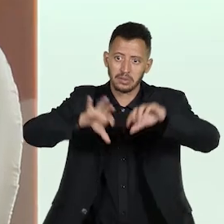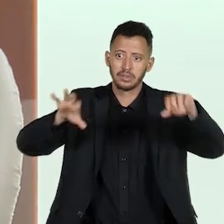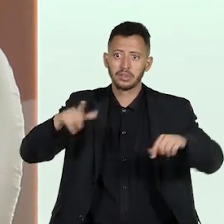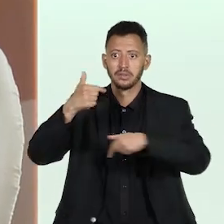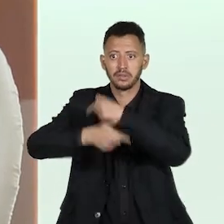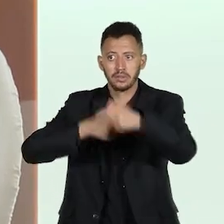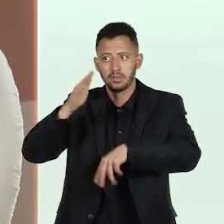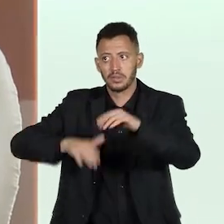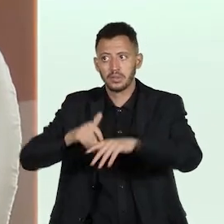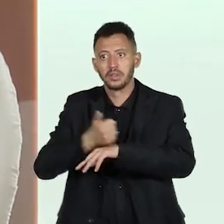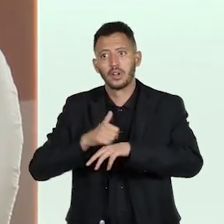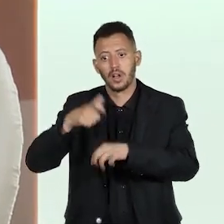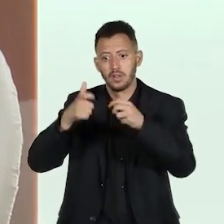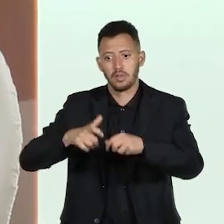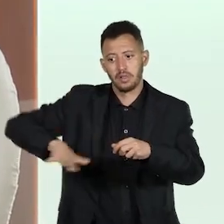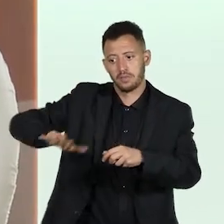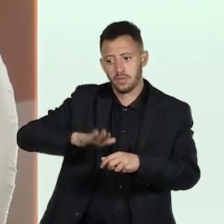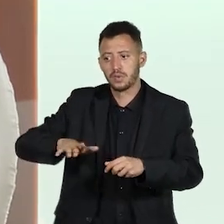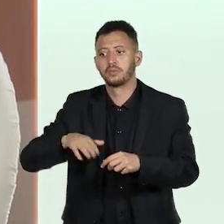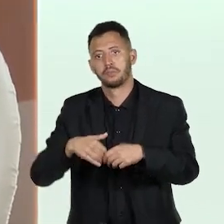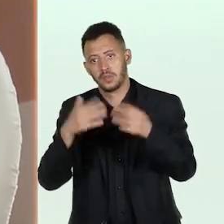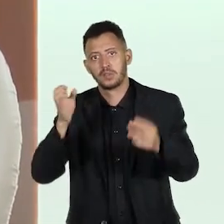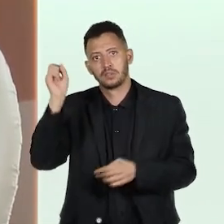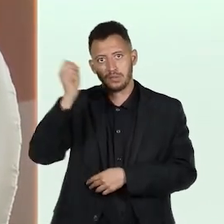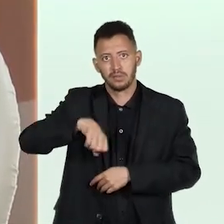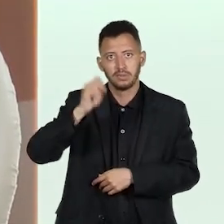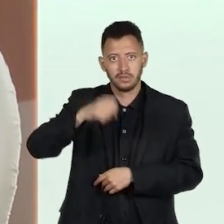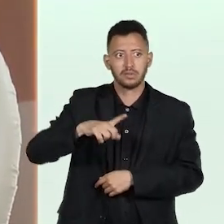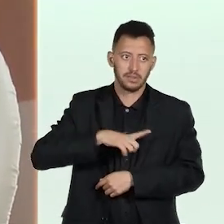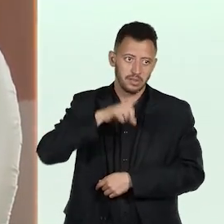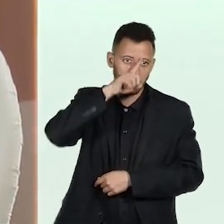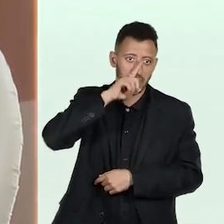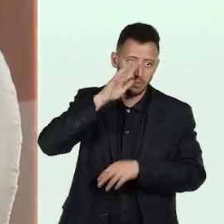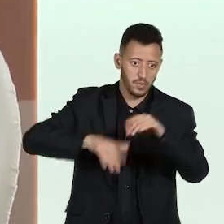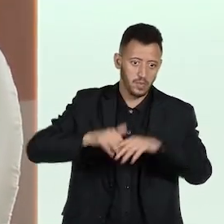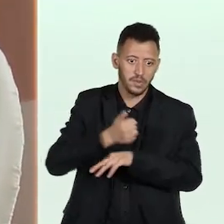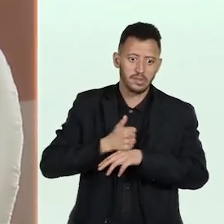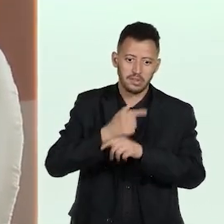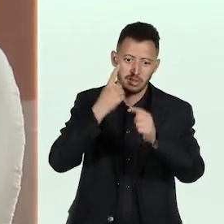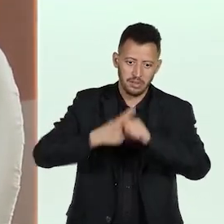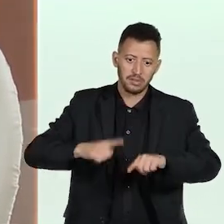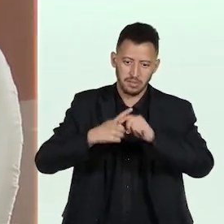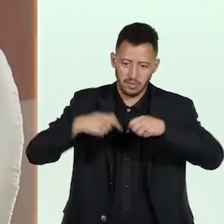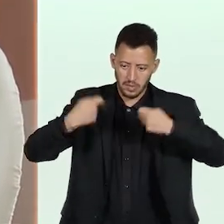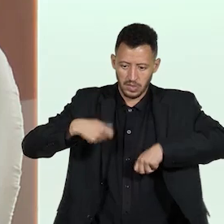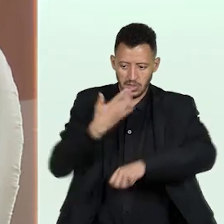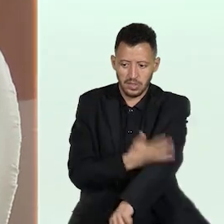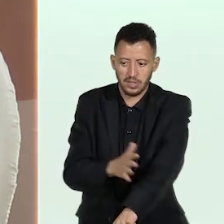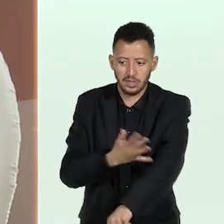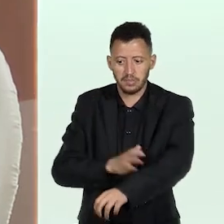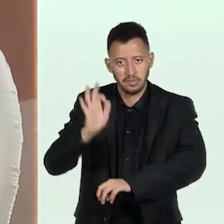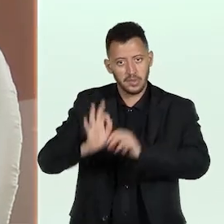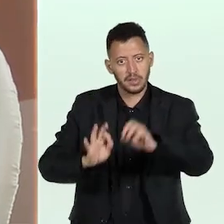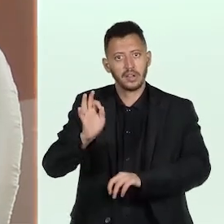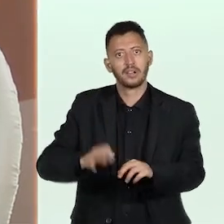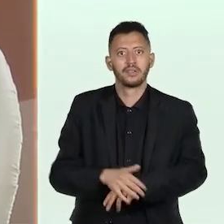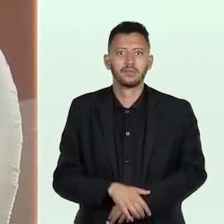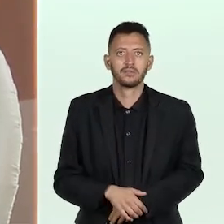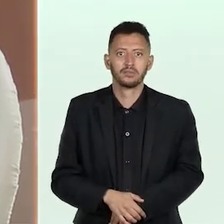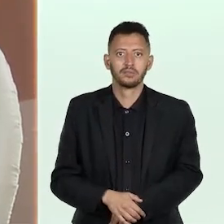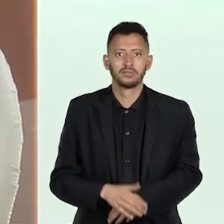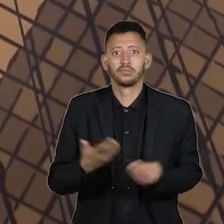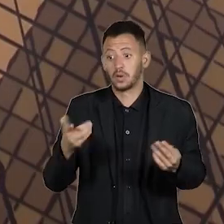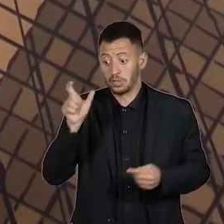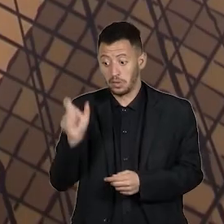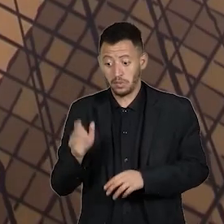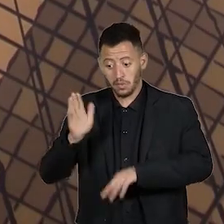divisão e uma separação de quem trabalha em cada área, mas ainda assim, a cada risco que o trabalhador vai enfrentar, ele tem que ser treinado e preparado para